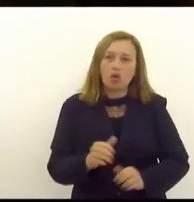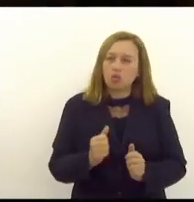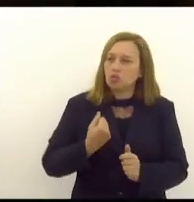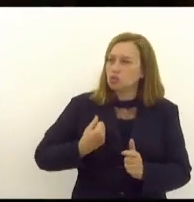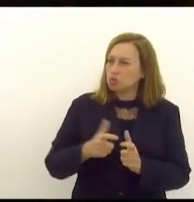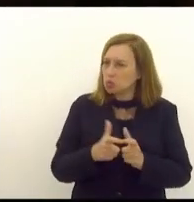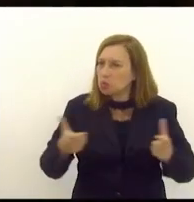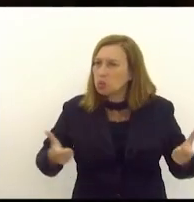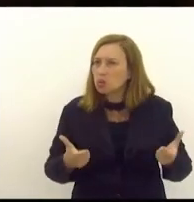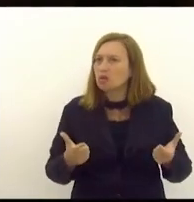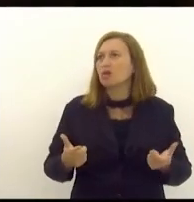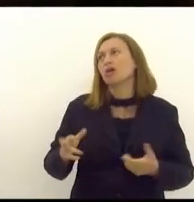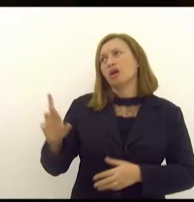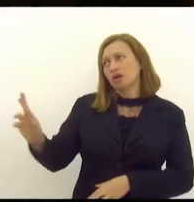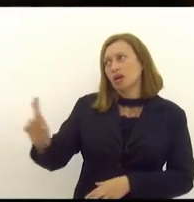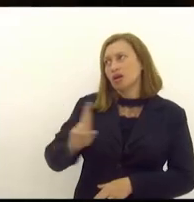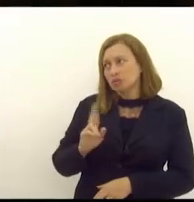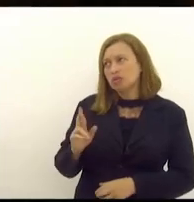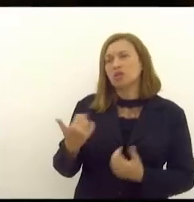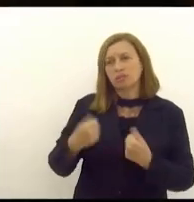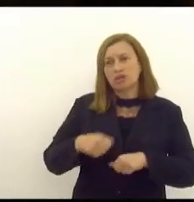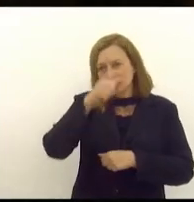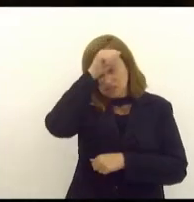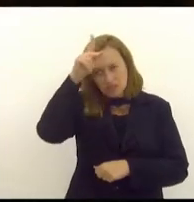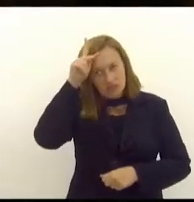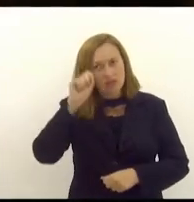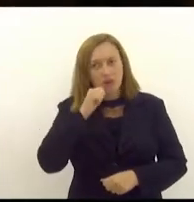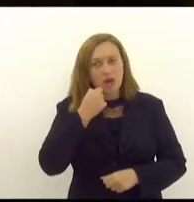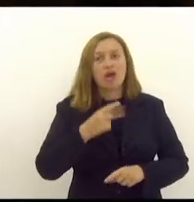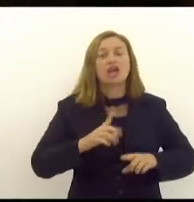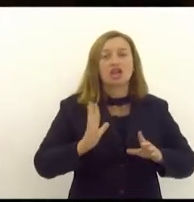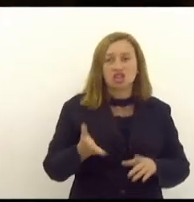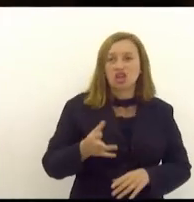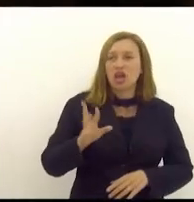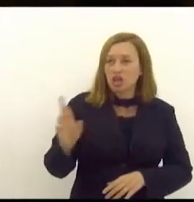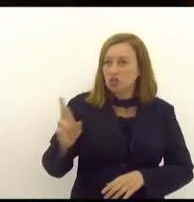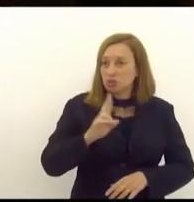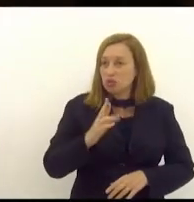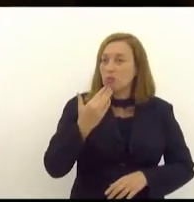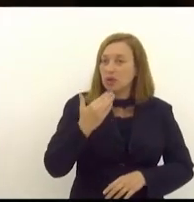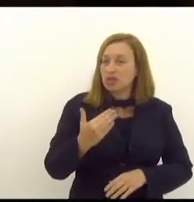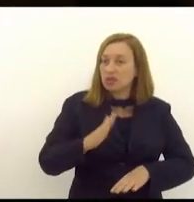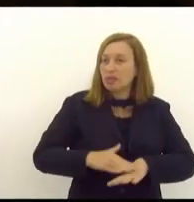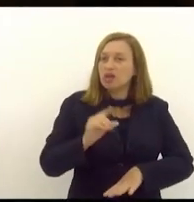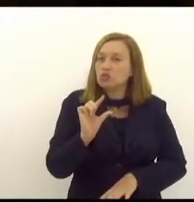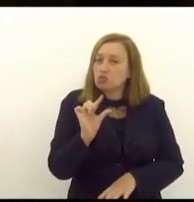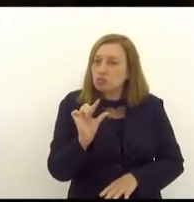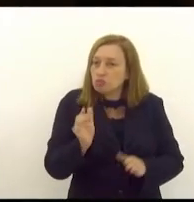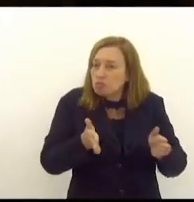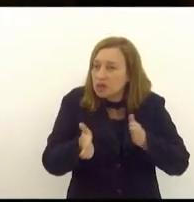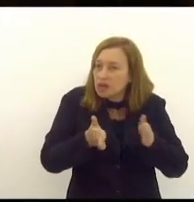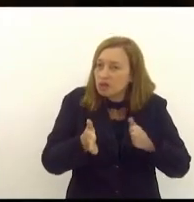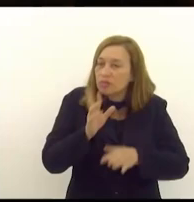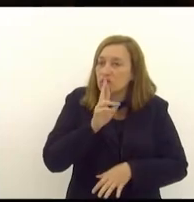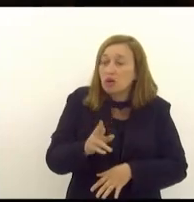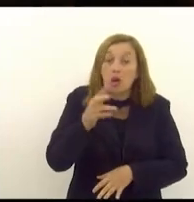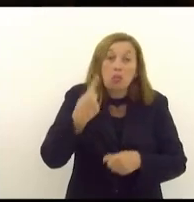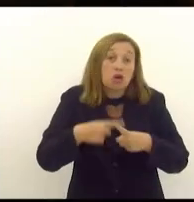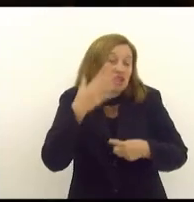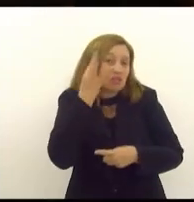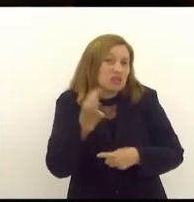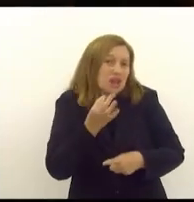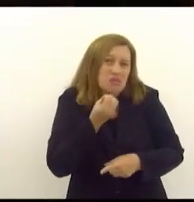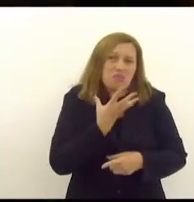Aliás ele já nos respondeu mas pedindo mais um prazo para responder porque ele não sabe muito bem